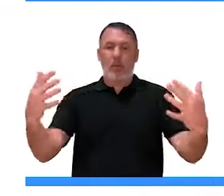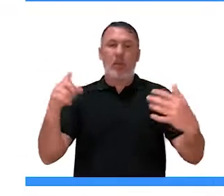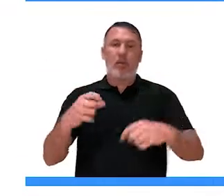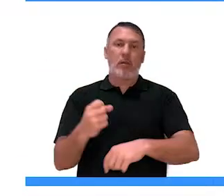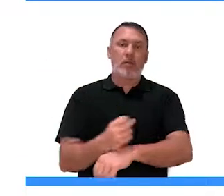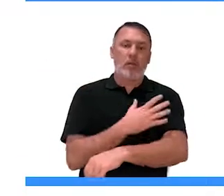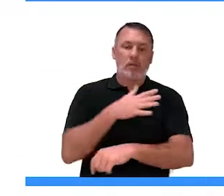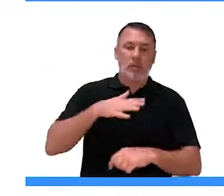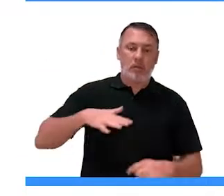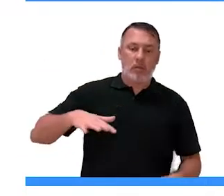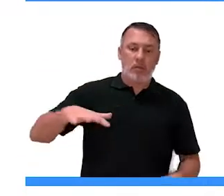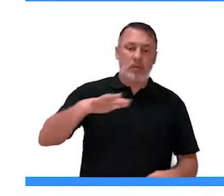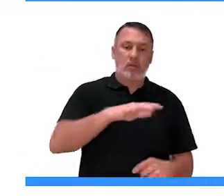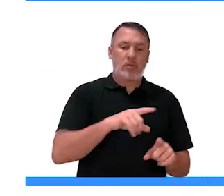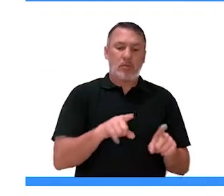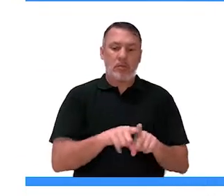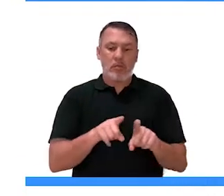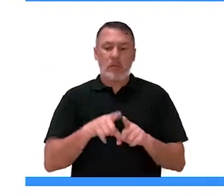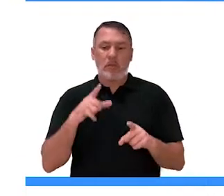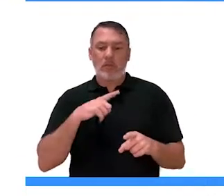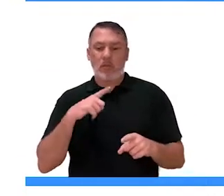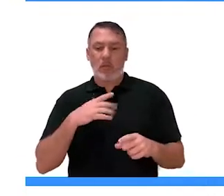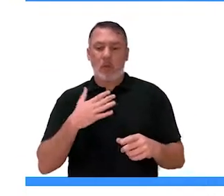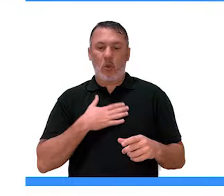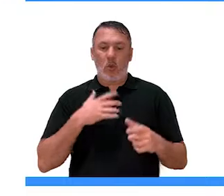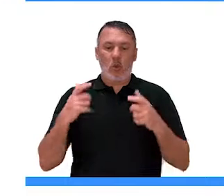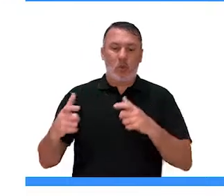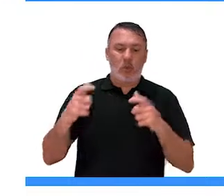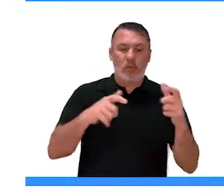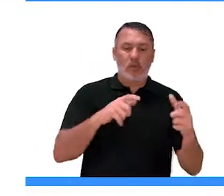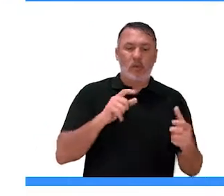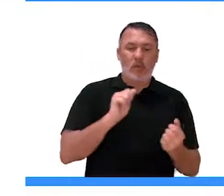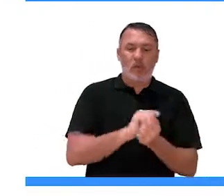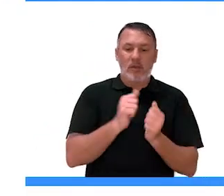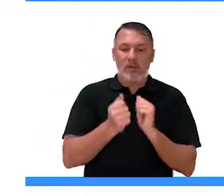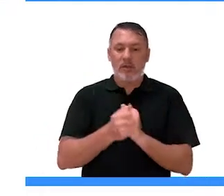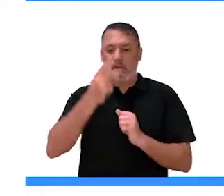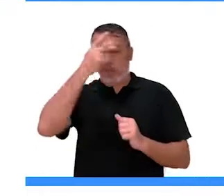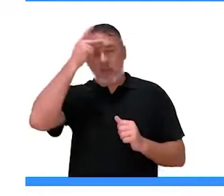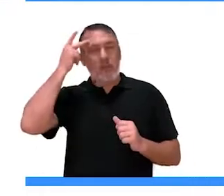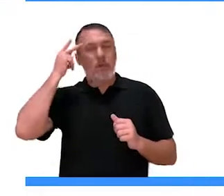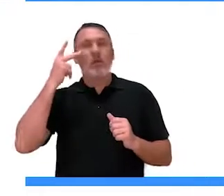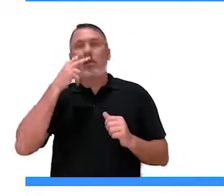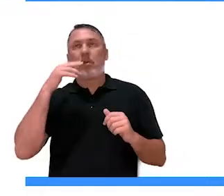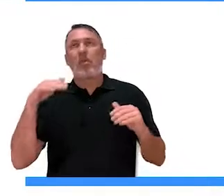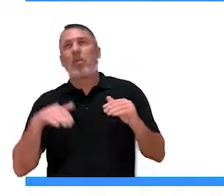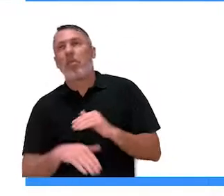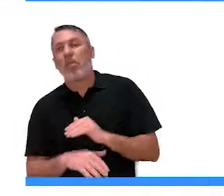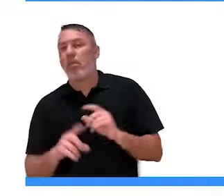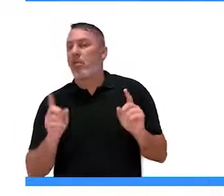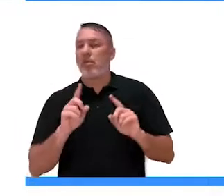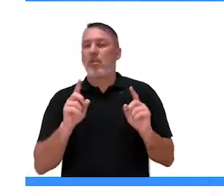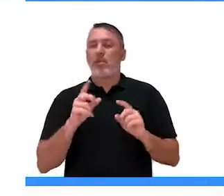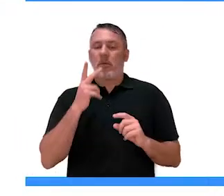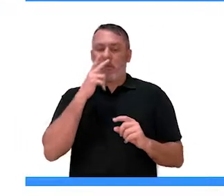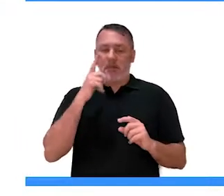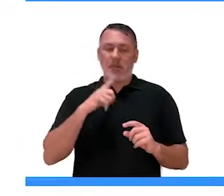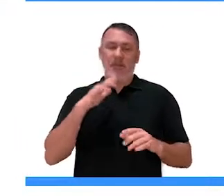arena cujo objetivo maior é o de emocionar a plateia, tirar o público da passividade, seja pelo